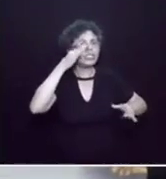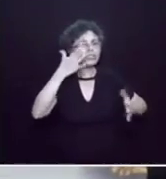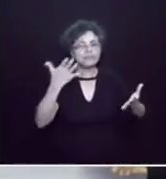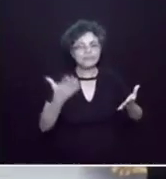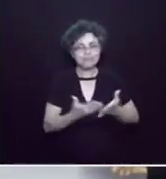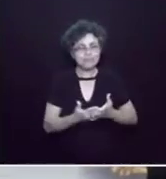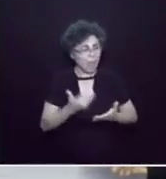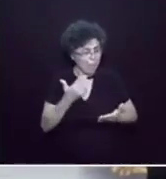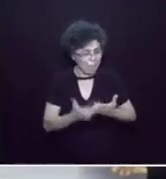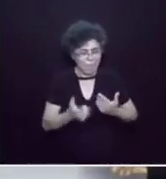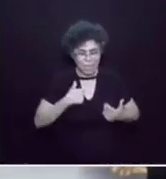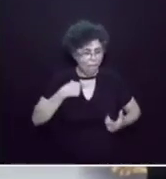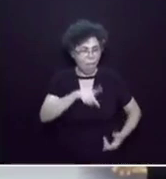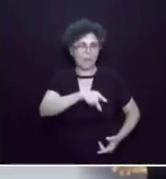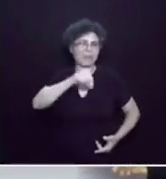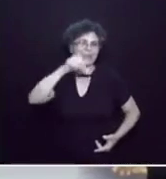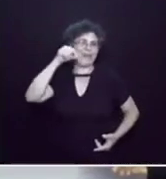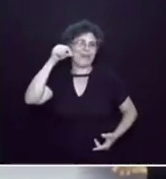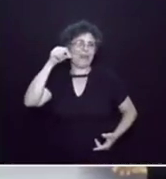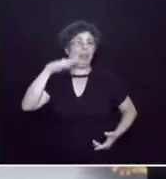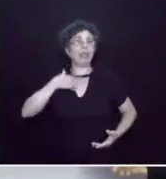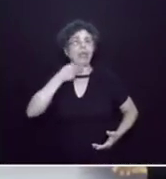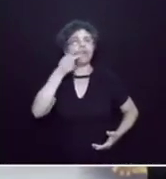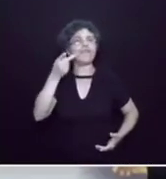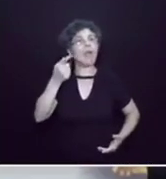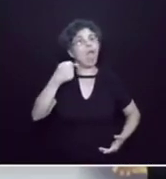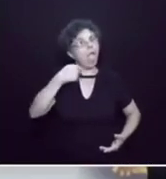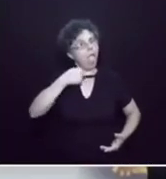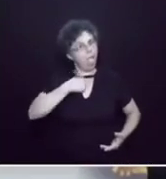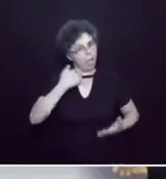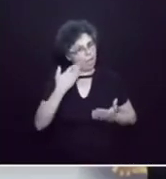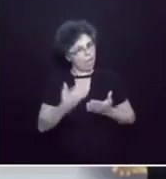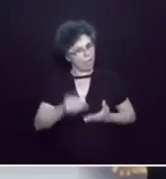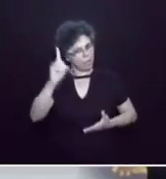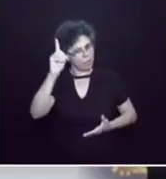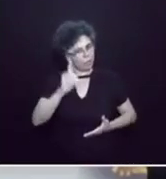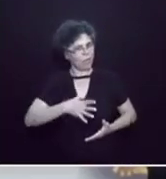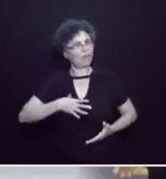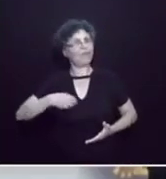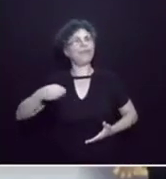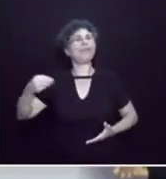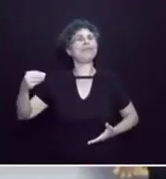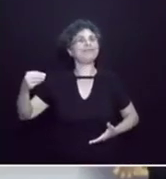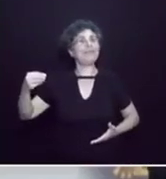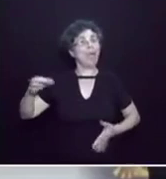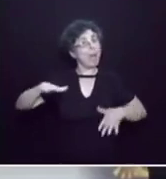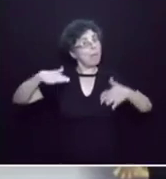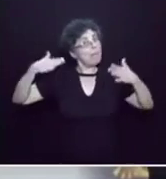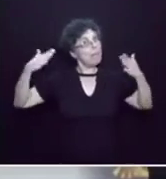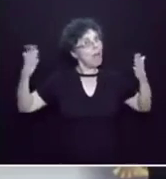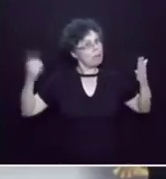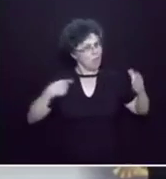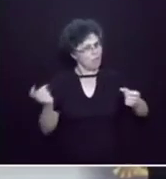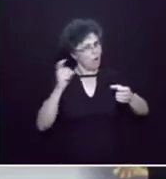momento que ele escolheu sair da casa. Então ele diz, eu perdi o direito de ser chamado filho, no entanto,